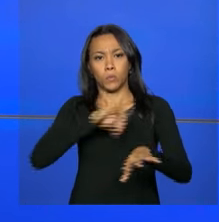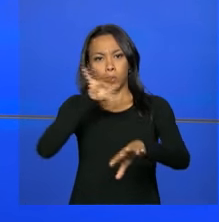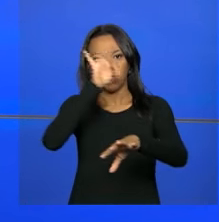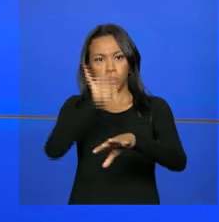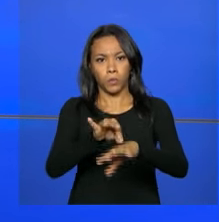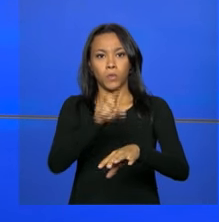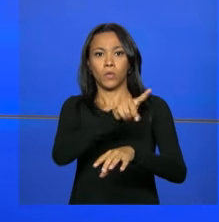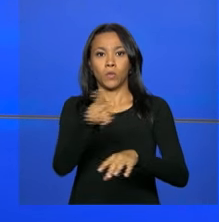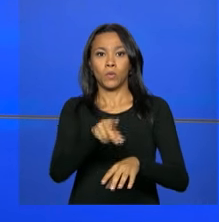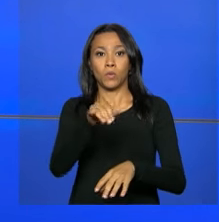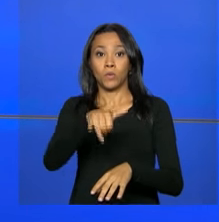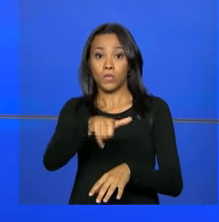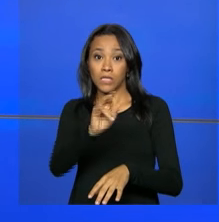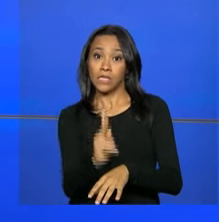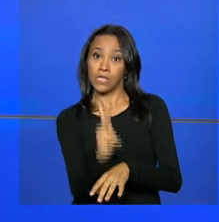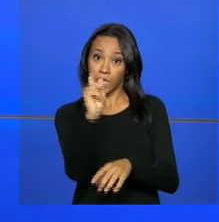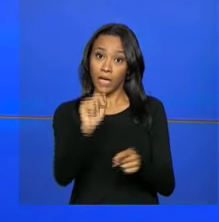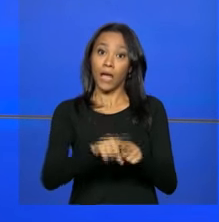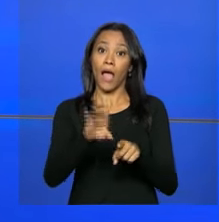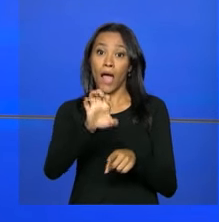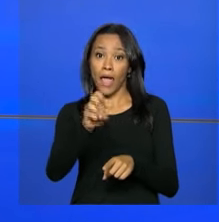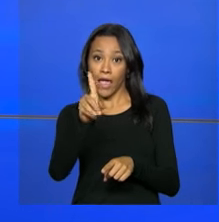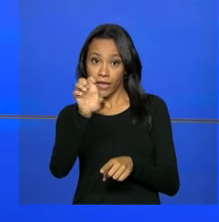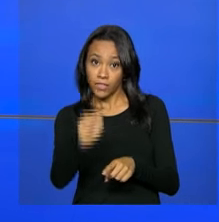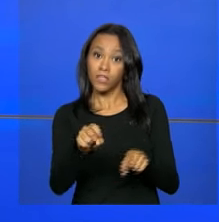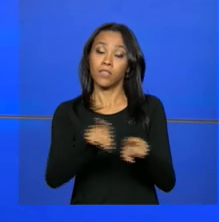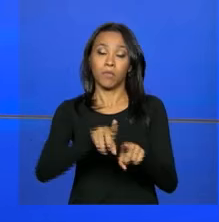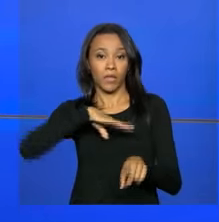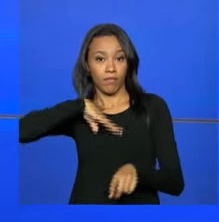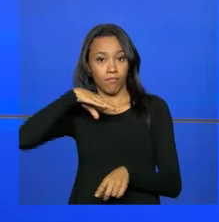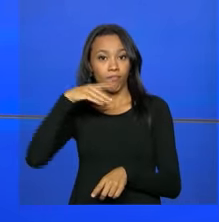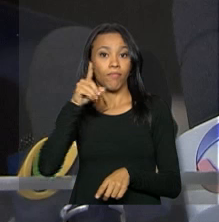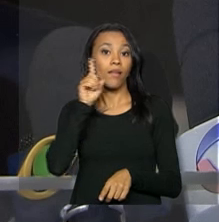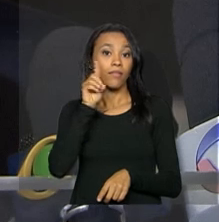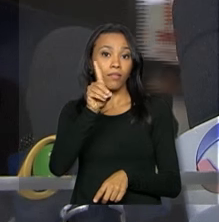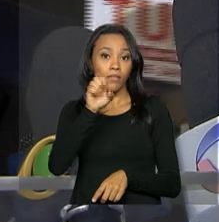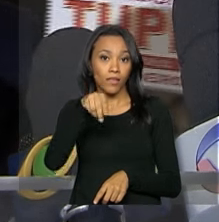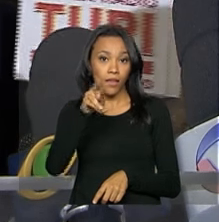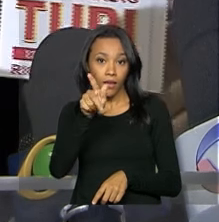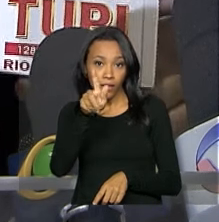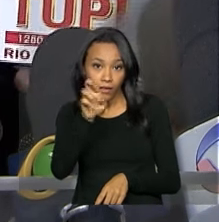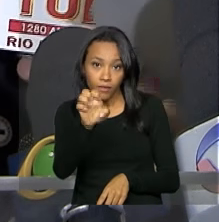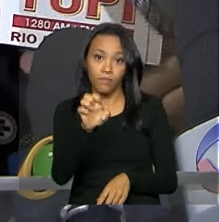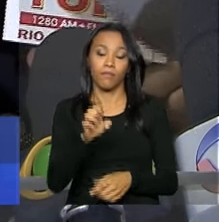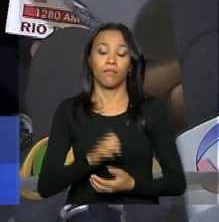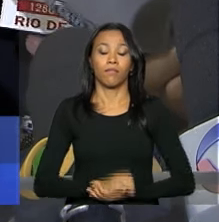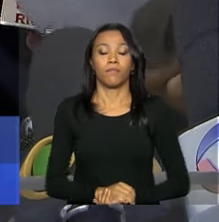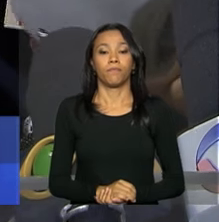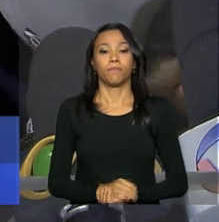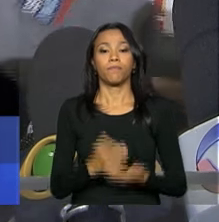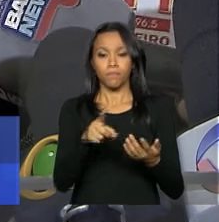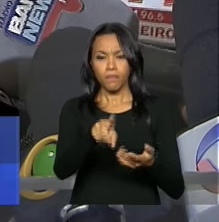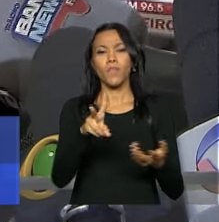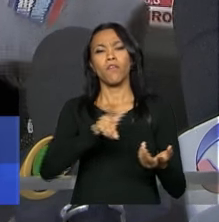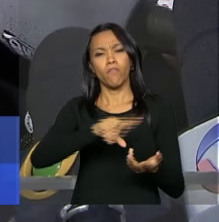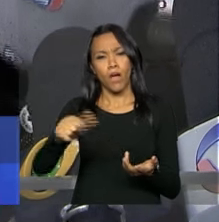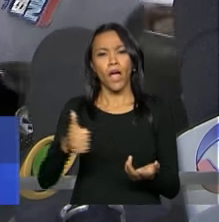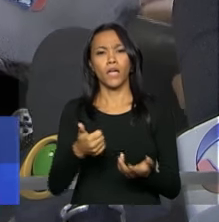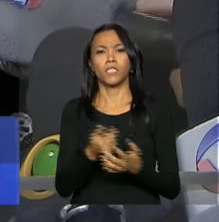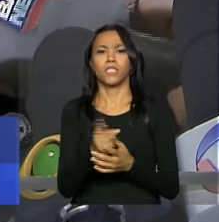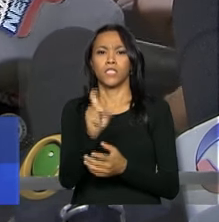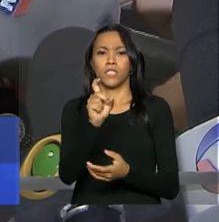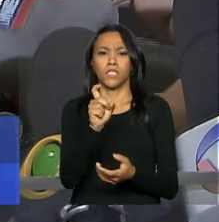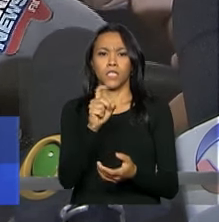vírus, o Aedes aegypti transmite a dengue e a febre chikungunya. Nós vamos distribuir repelentes para grávidas.